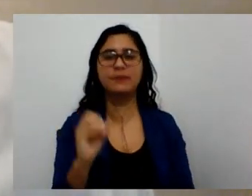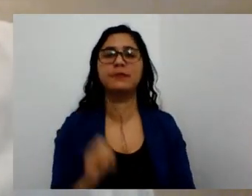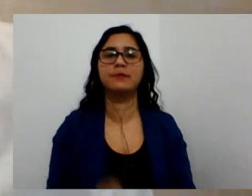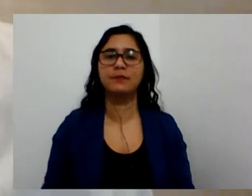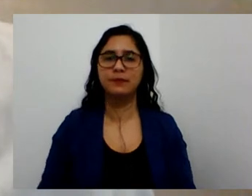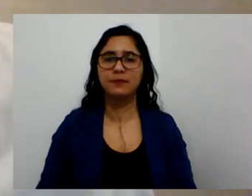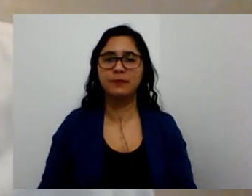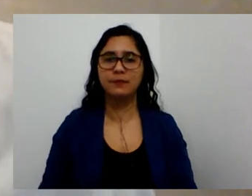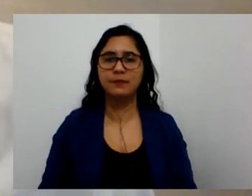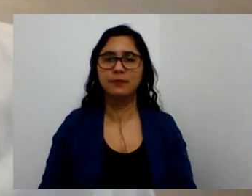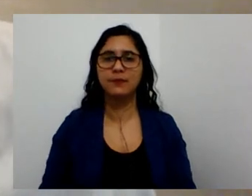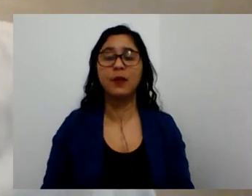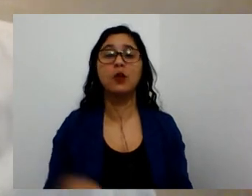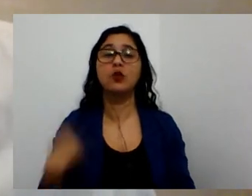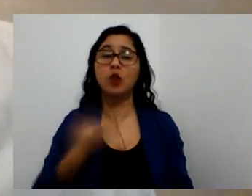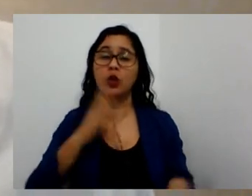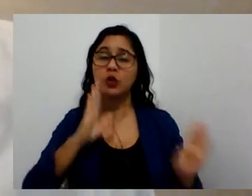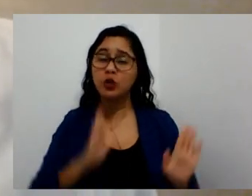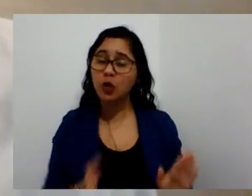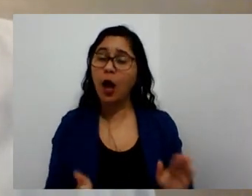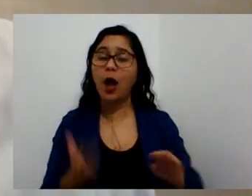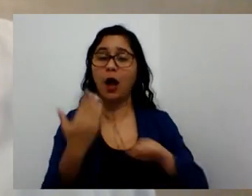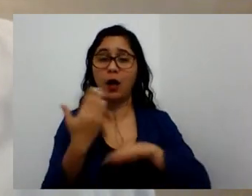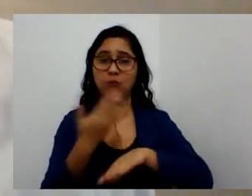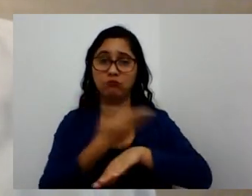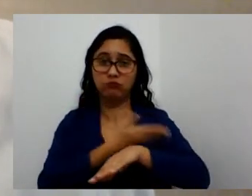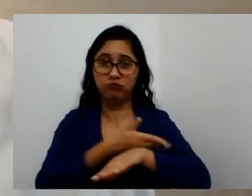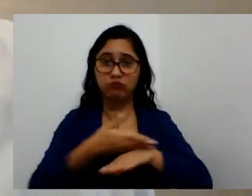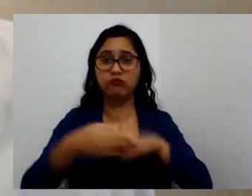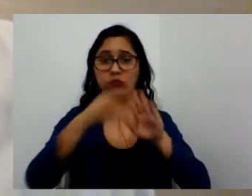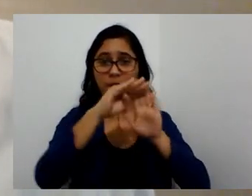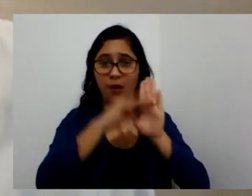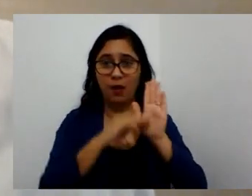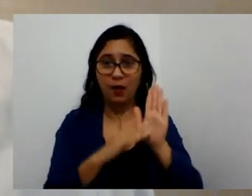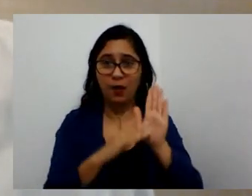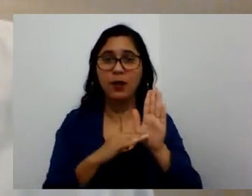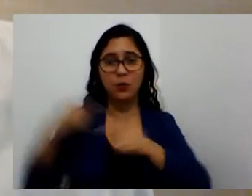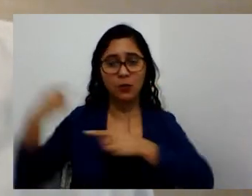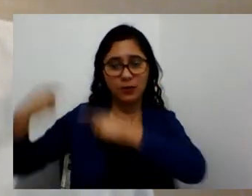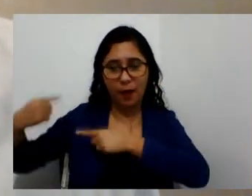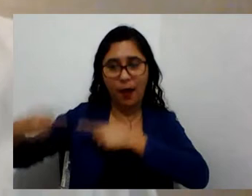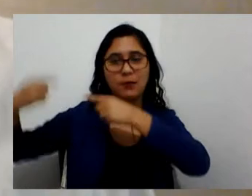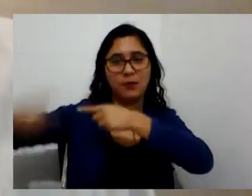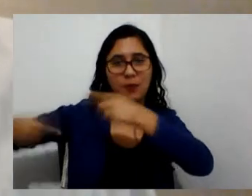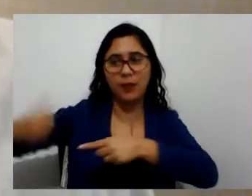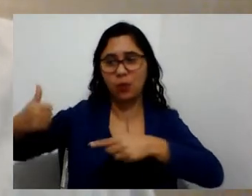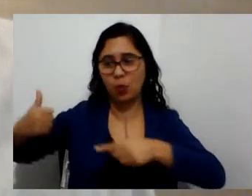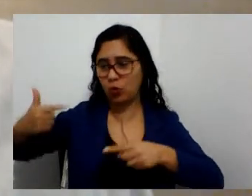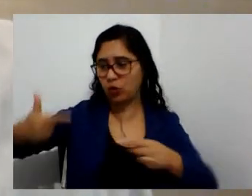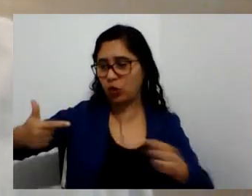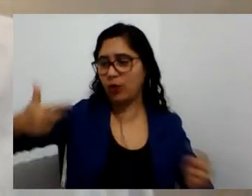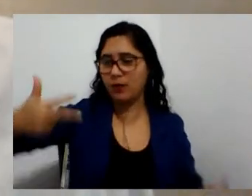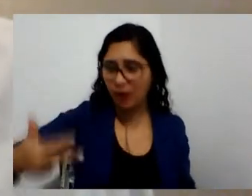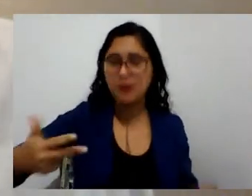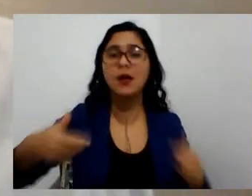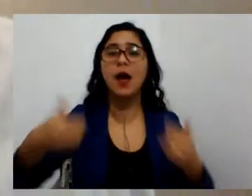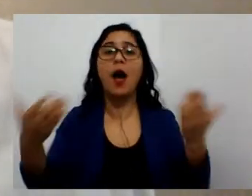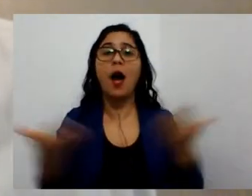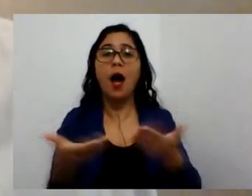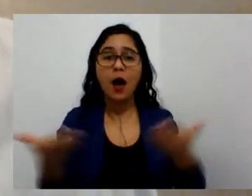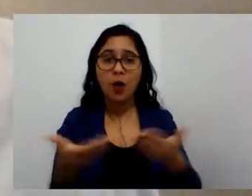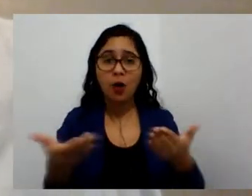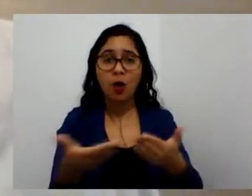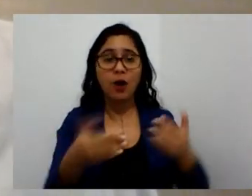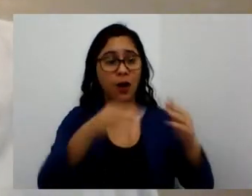a nossa praxe, que ocorreu nos três debates anteriores, a ordem agora é a ordem